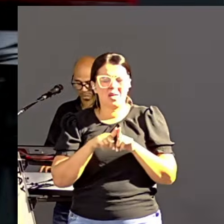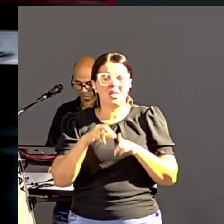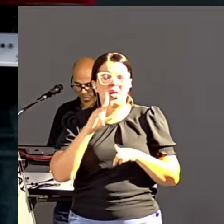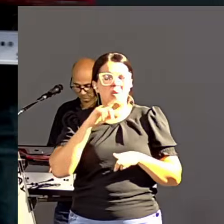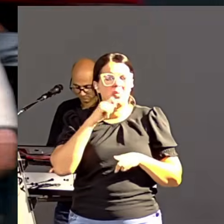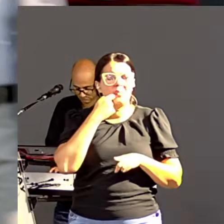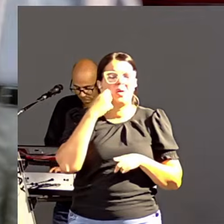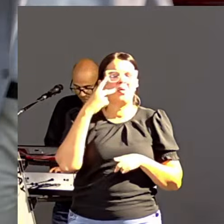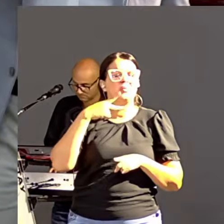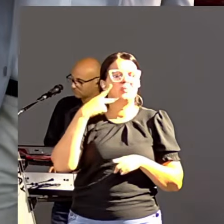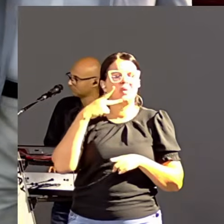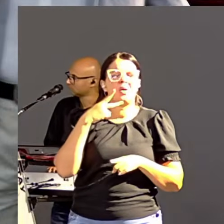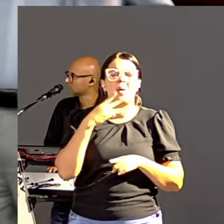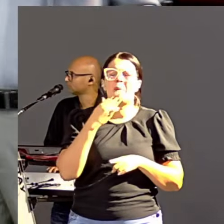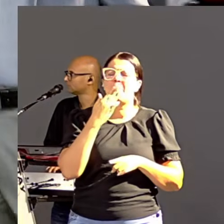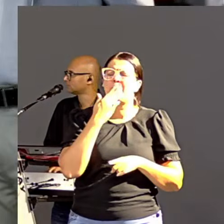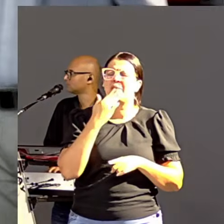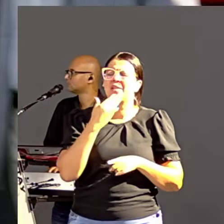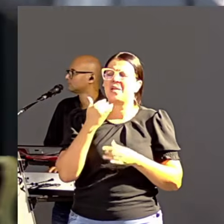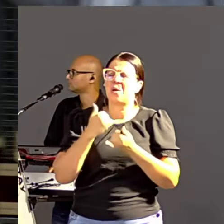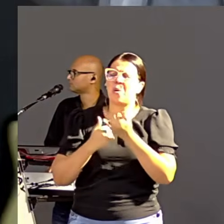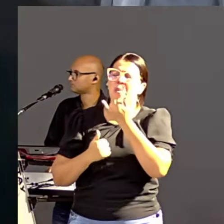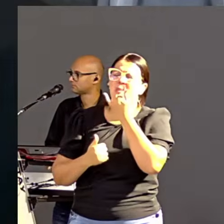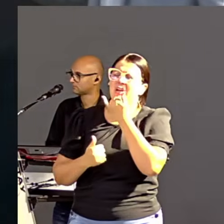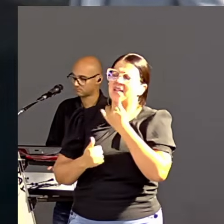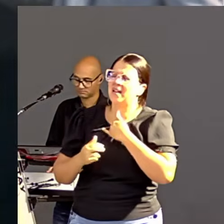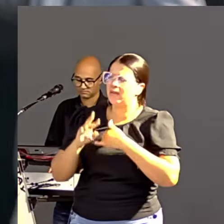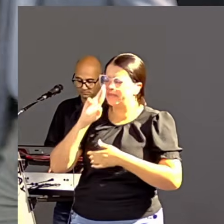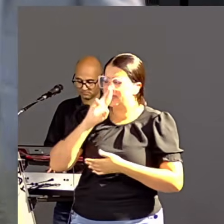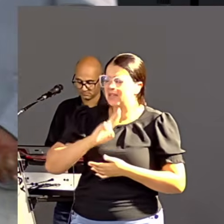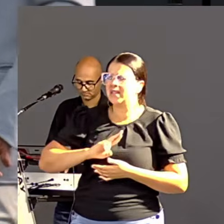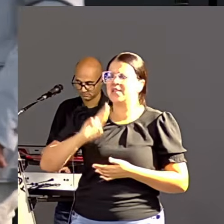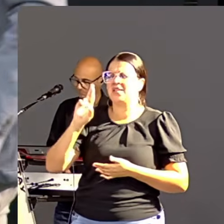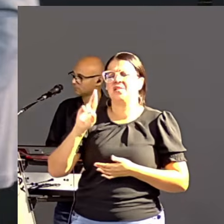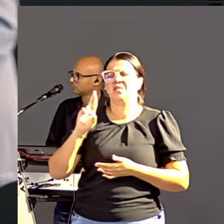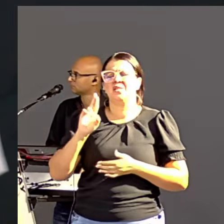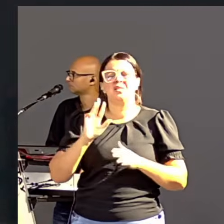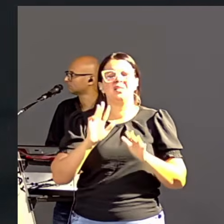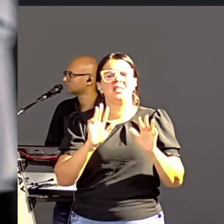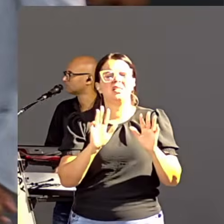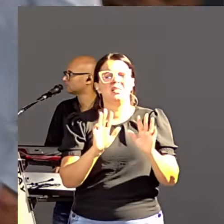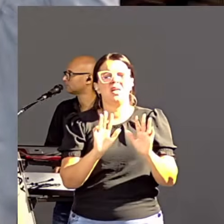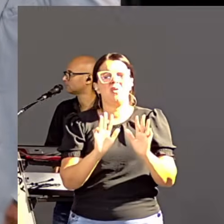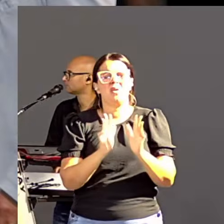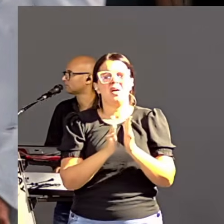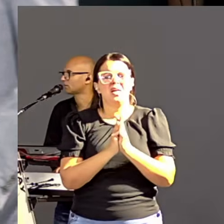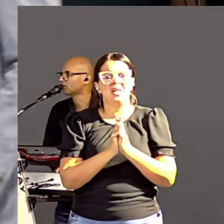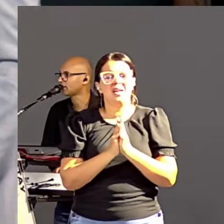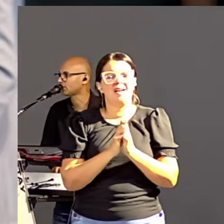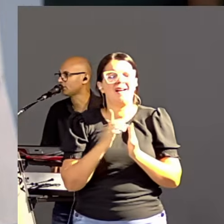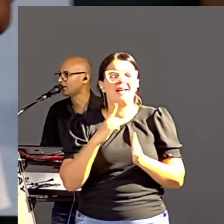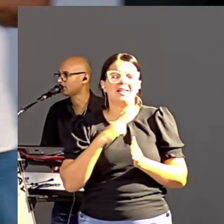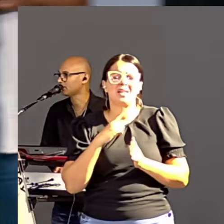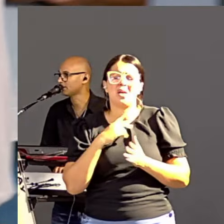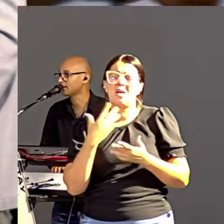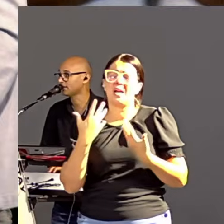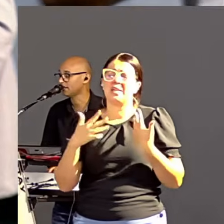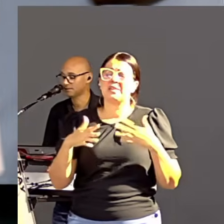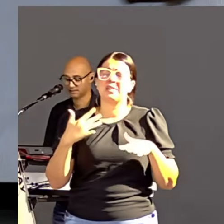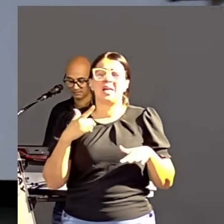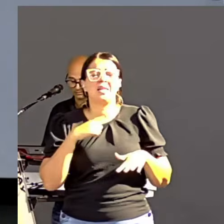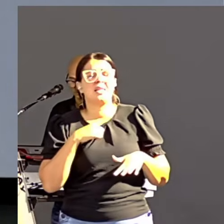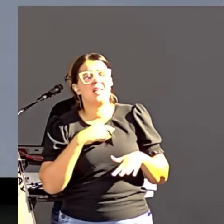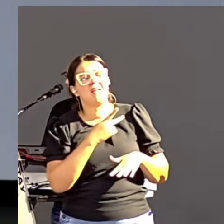cálice, é isso, é pedir perdão. Peça perdão. Não adie Santa Ceia, tá? Ah, pastor, não tem algo bom e eu